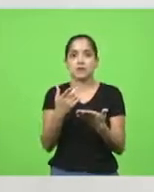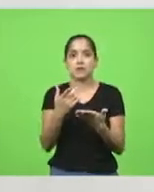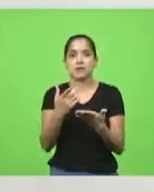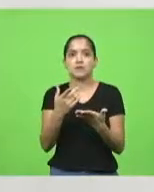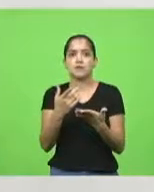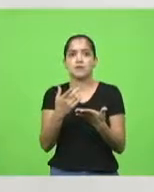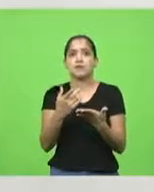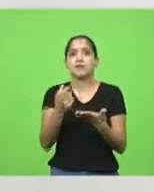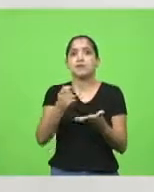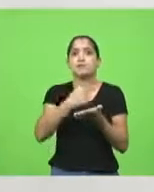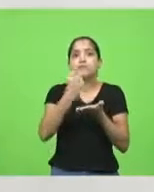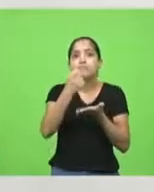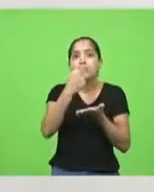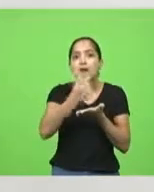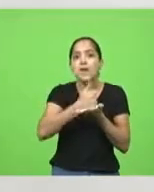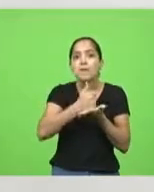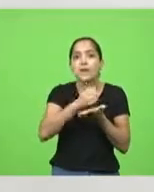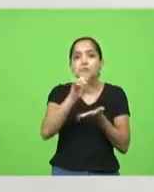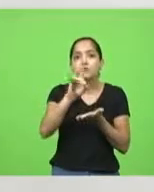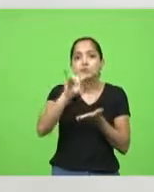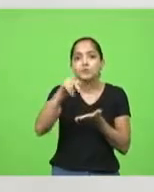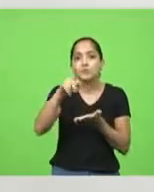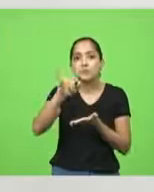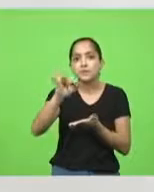casa. Vagabundos!